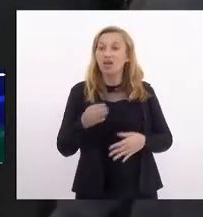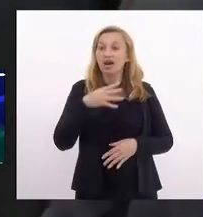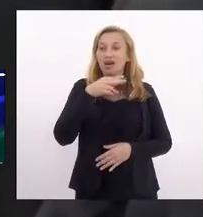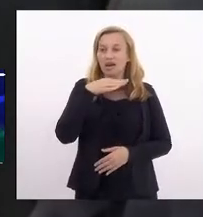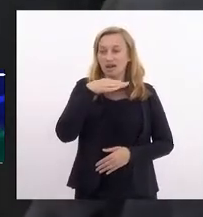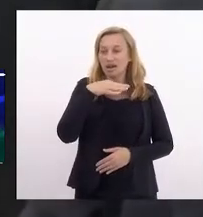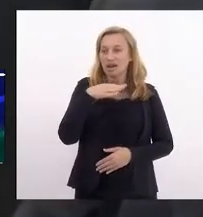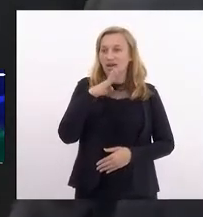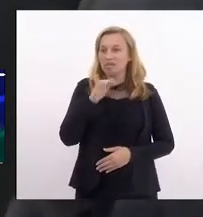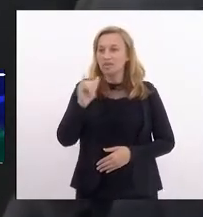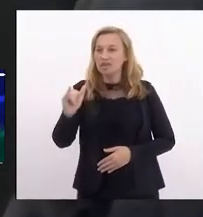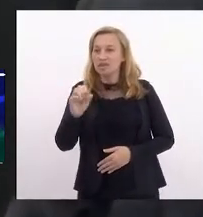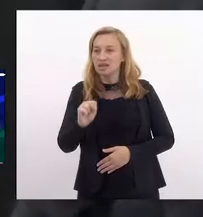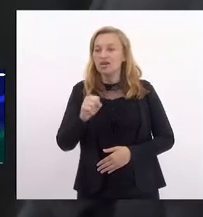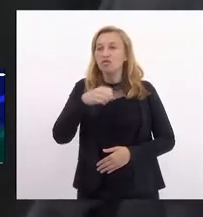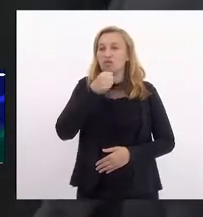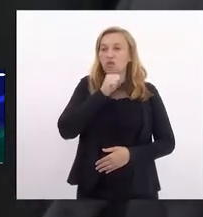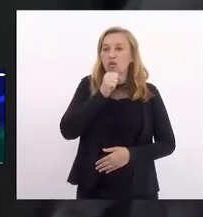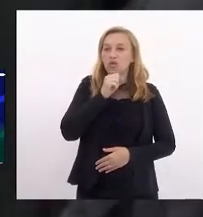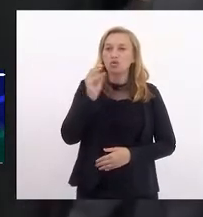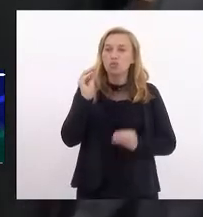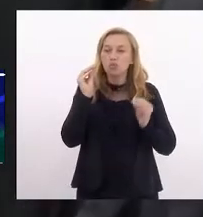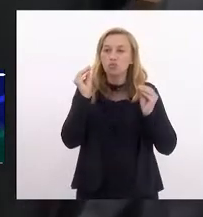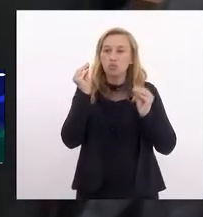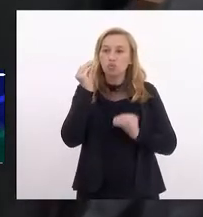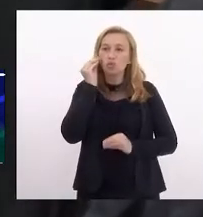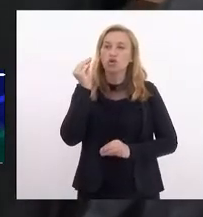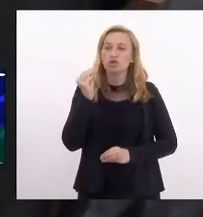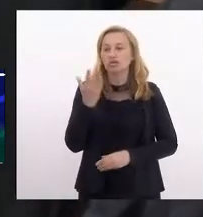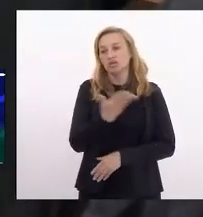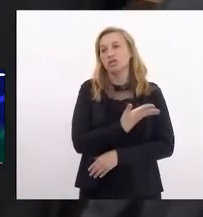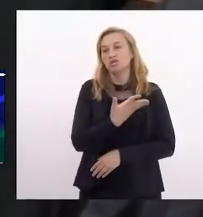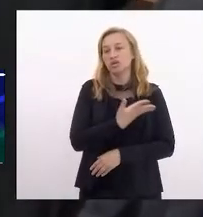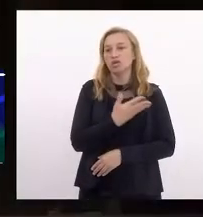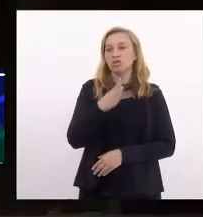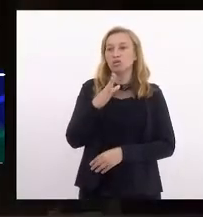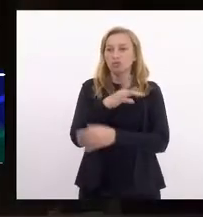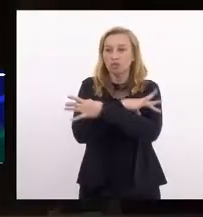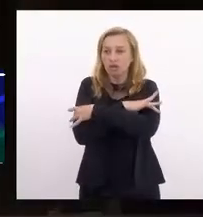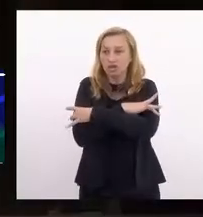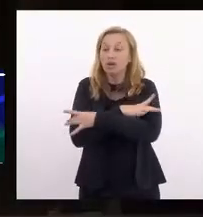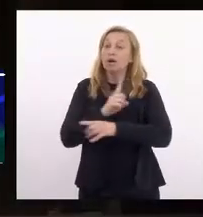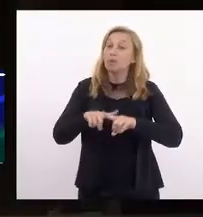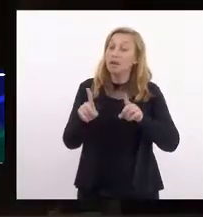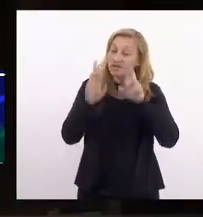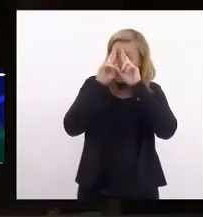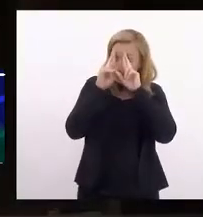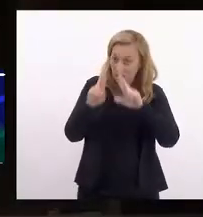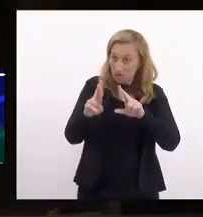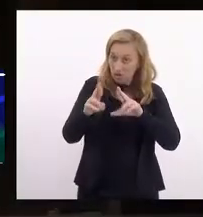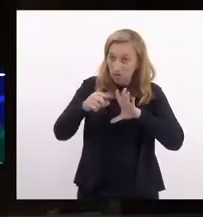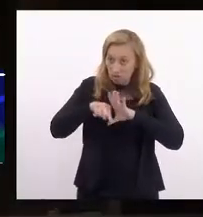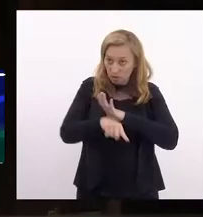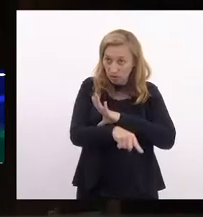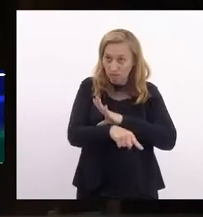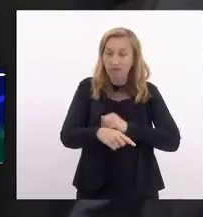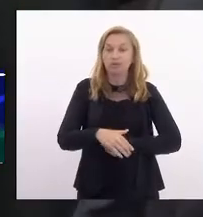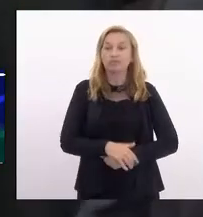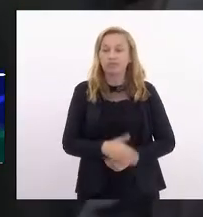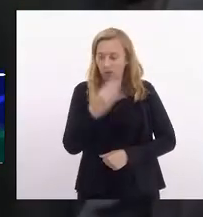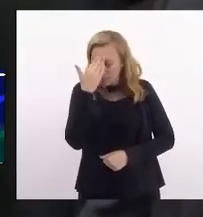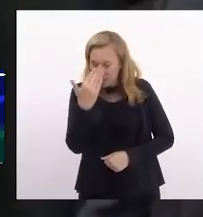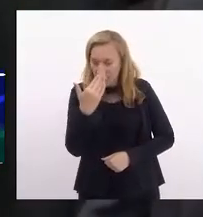bisavô aceite um beijo carinhoso de se seu colega umbandista mas que ele respeita profundamente